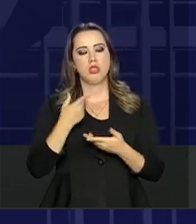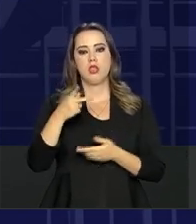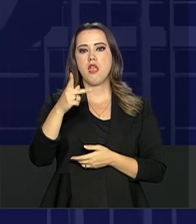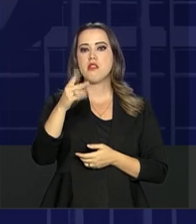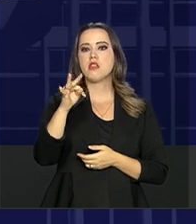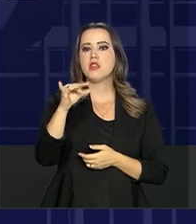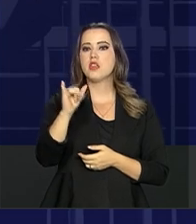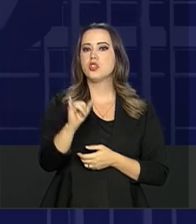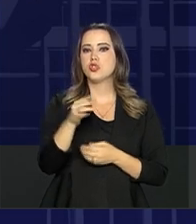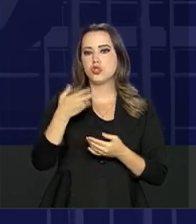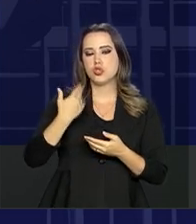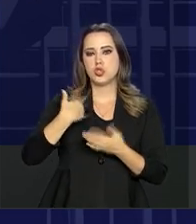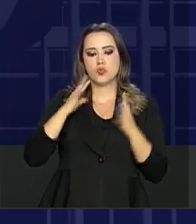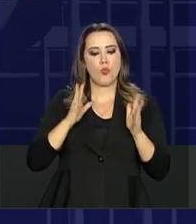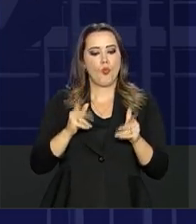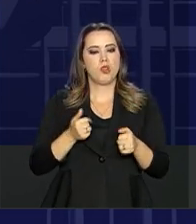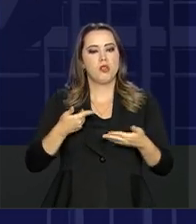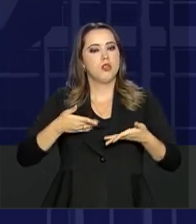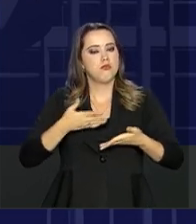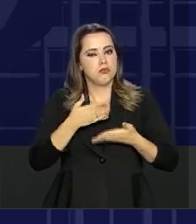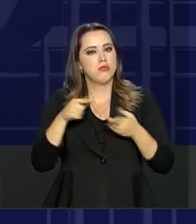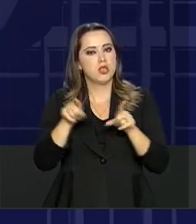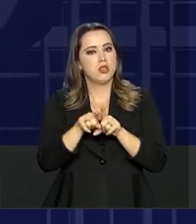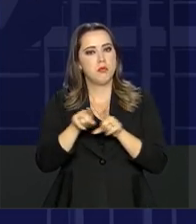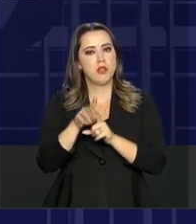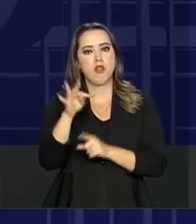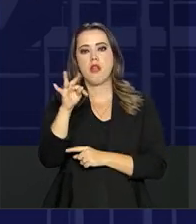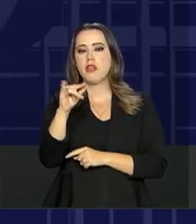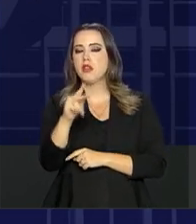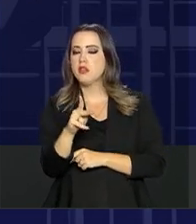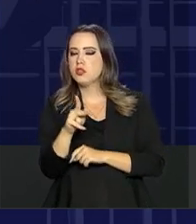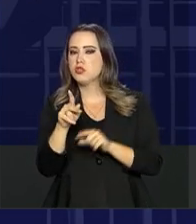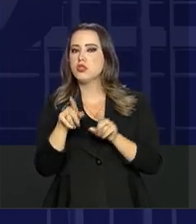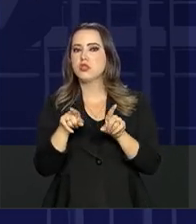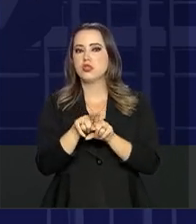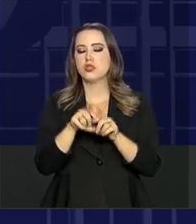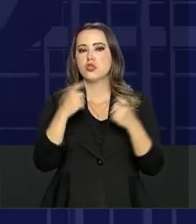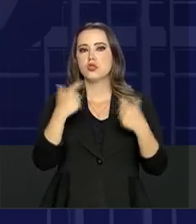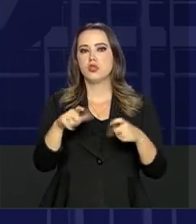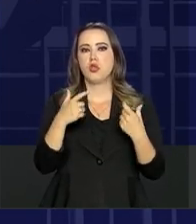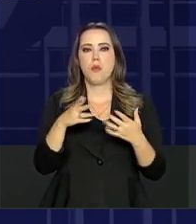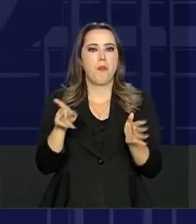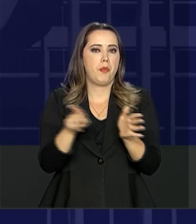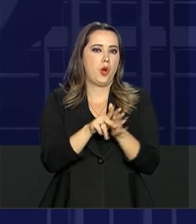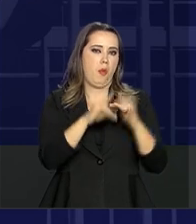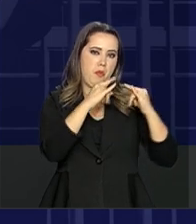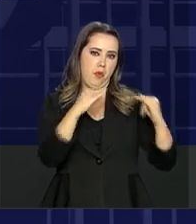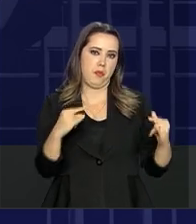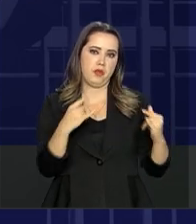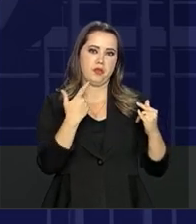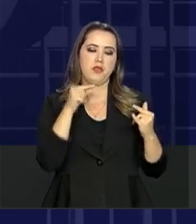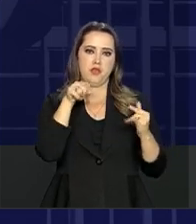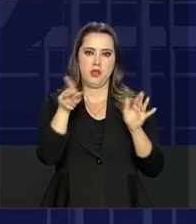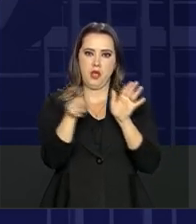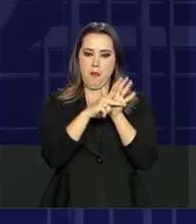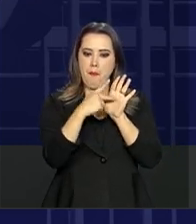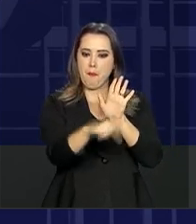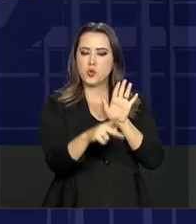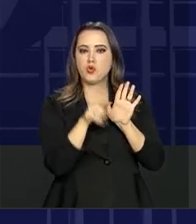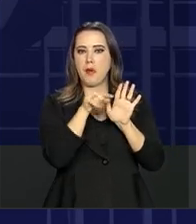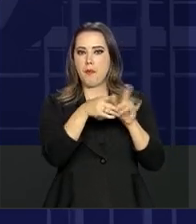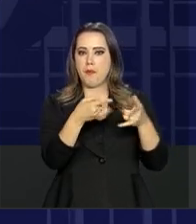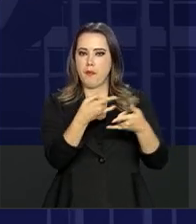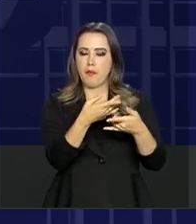de higiene que recebem um kit também de abrigamento propriamente dito, que é a sua própria cama